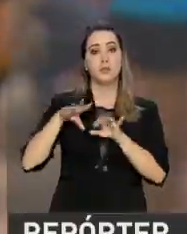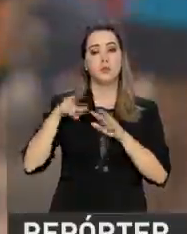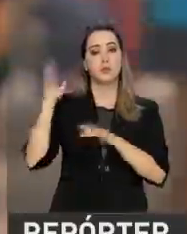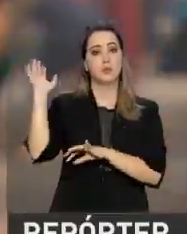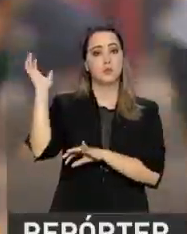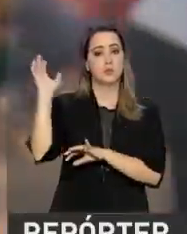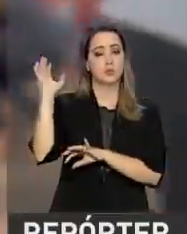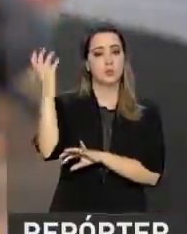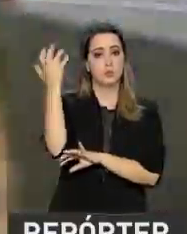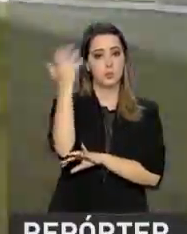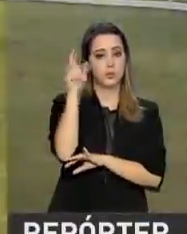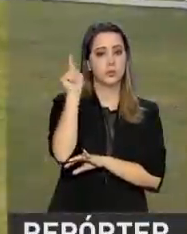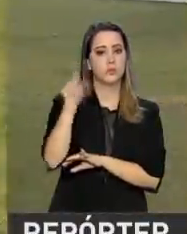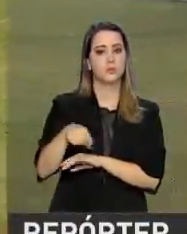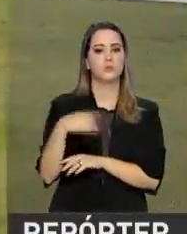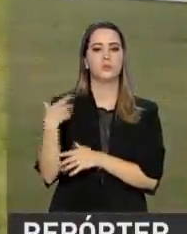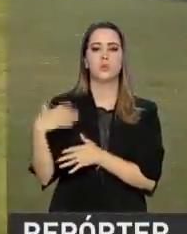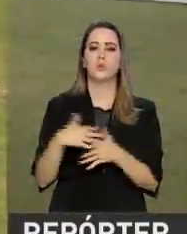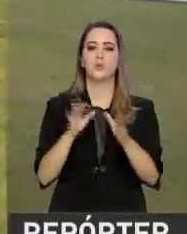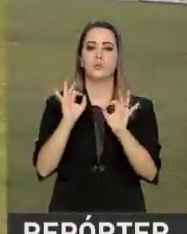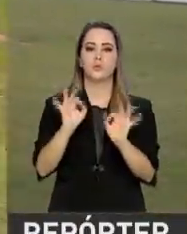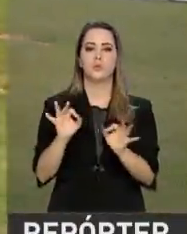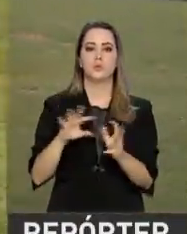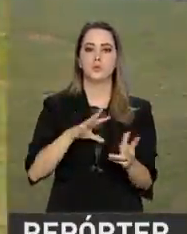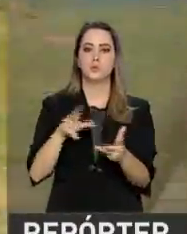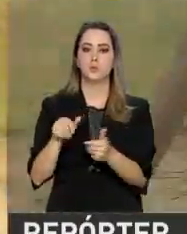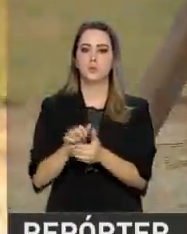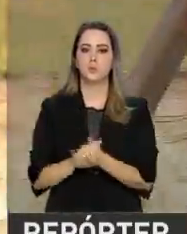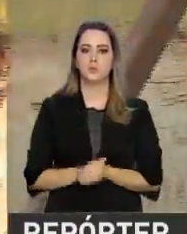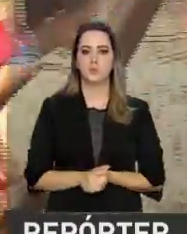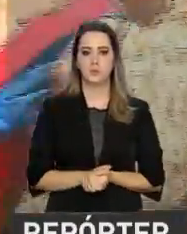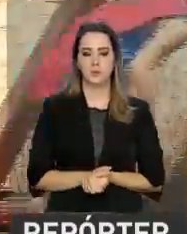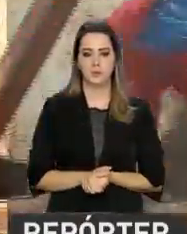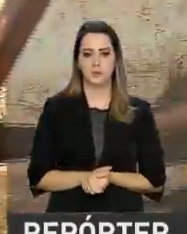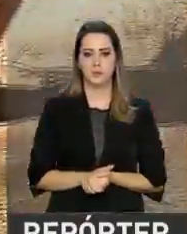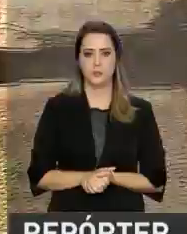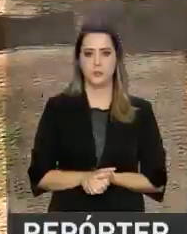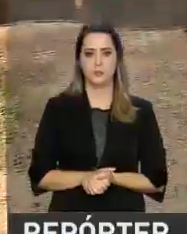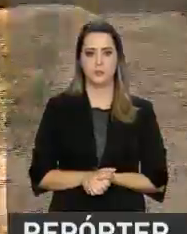acho que é um caminho natural para o mundo inteiro.